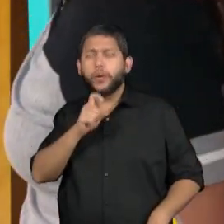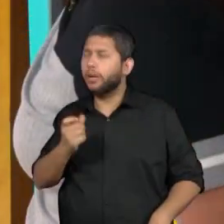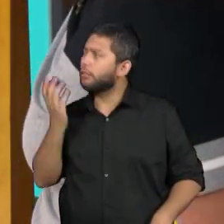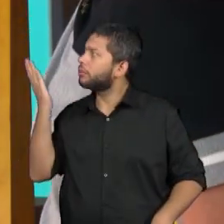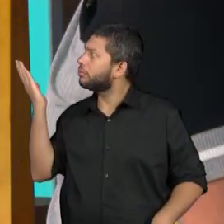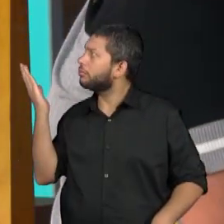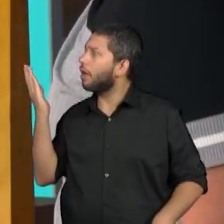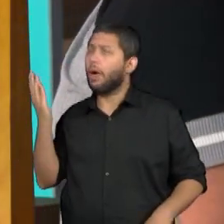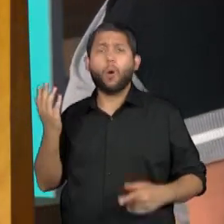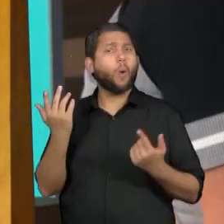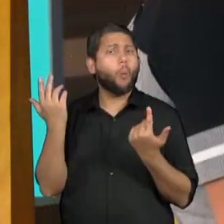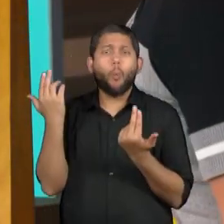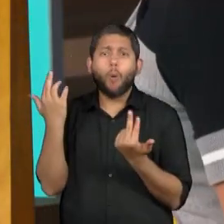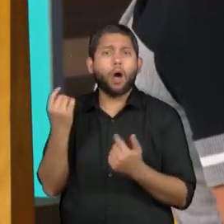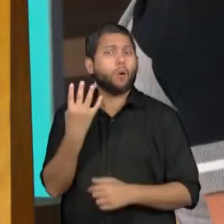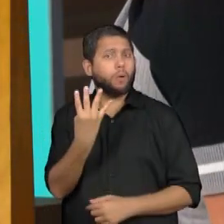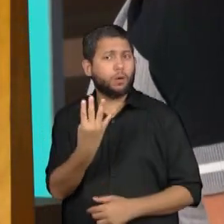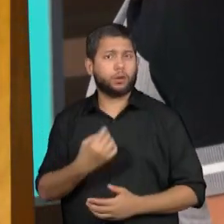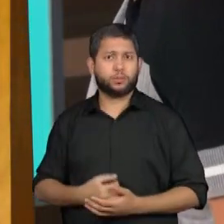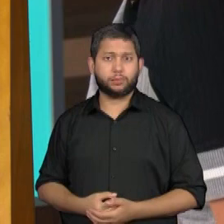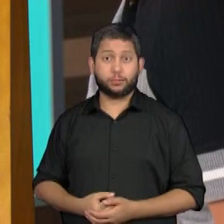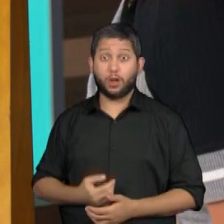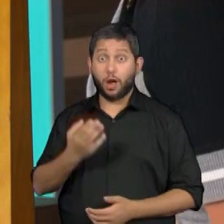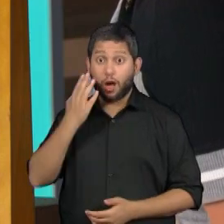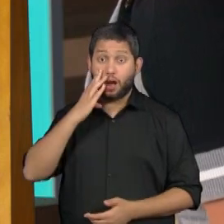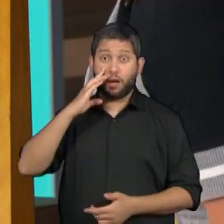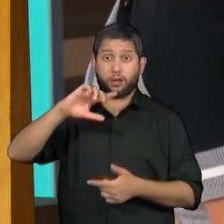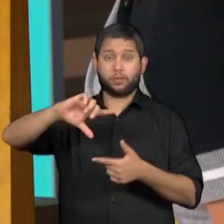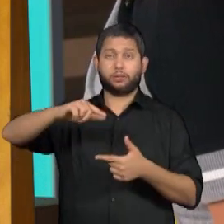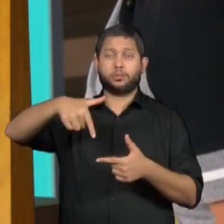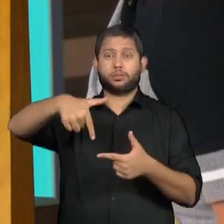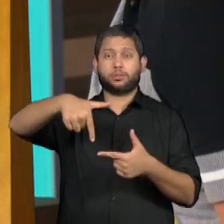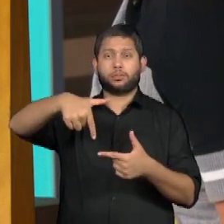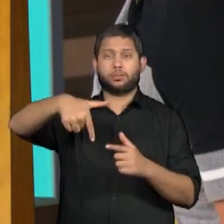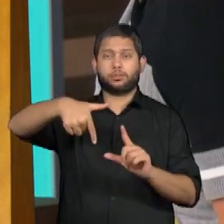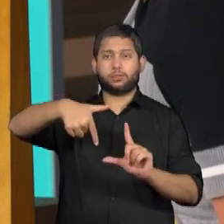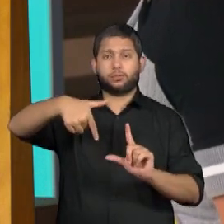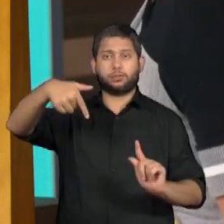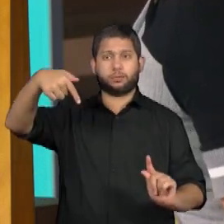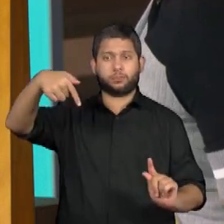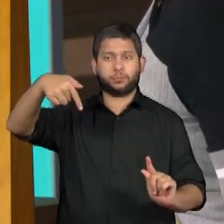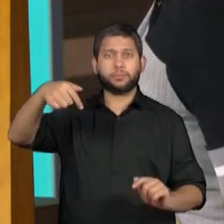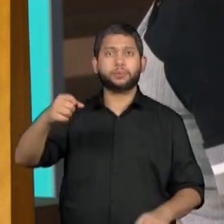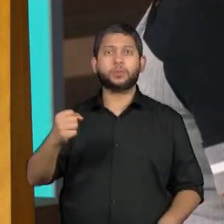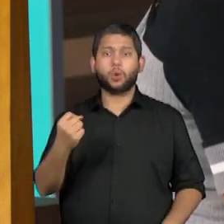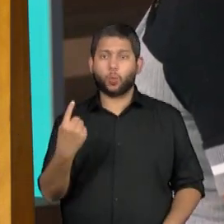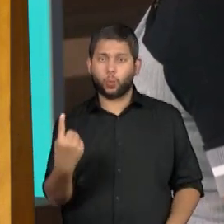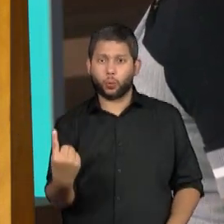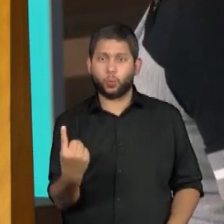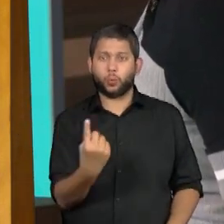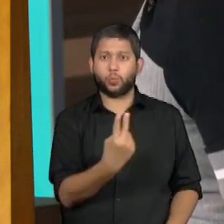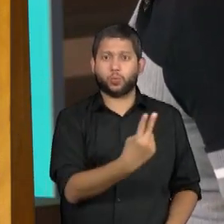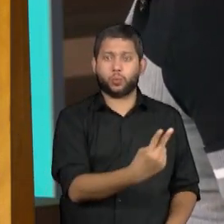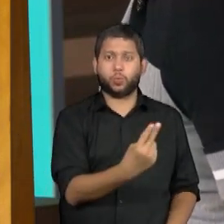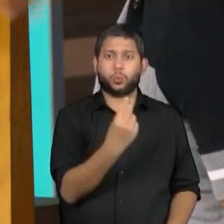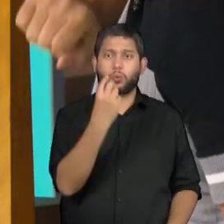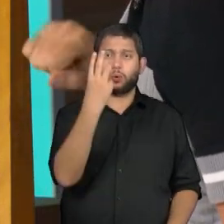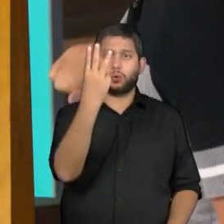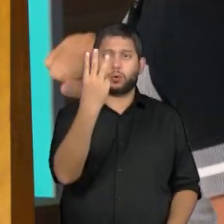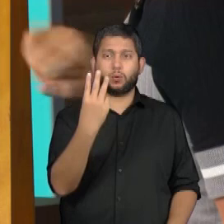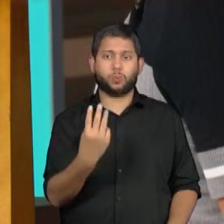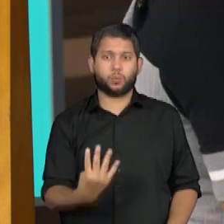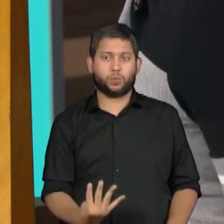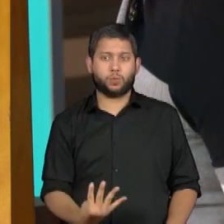quadrado juntos. Vamos ver o paralelogramo? 1, 2, 3,